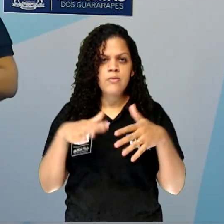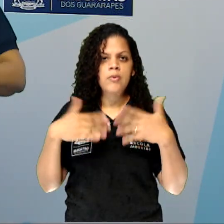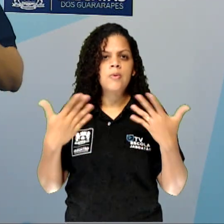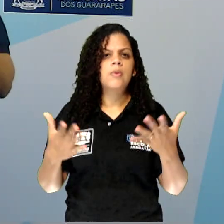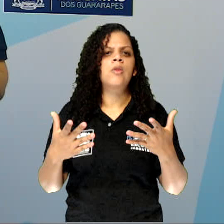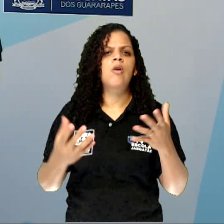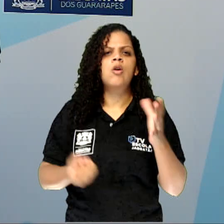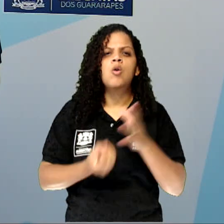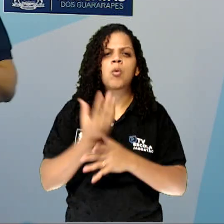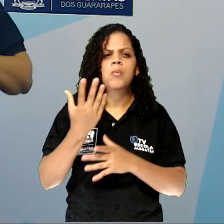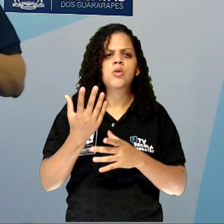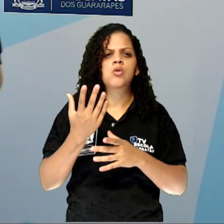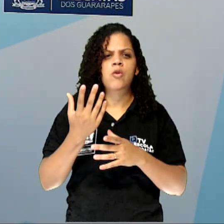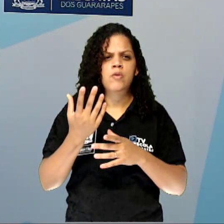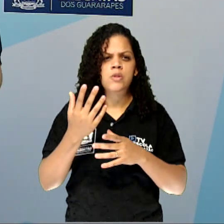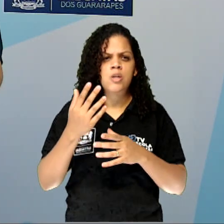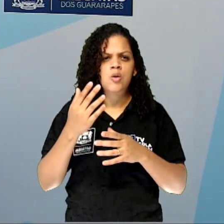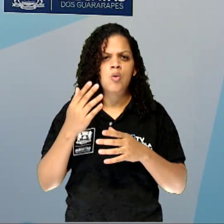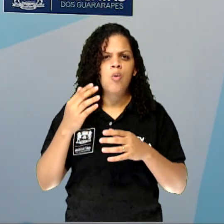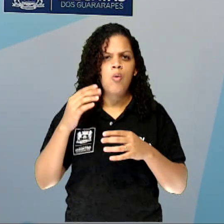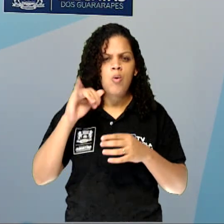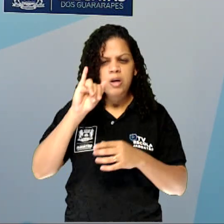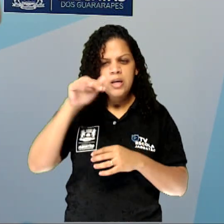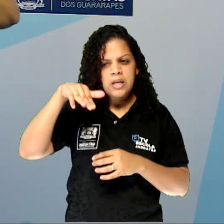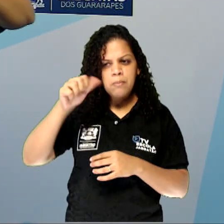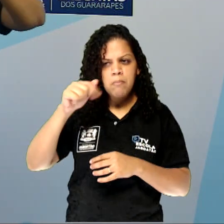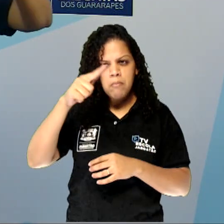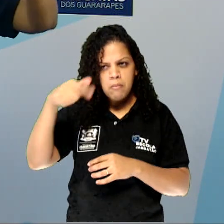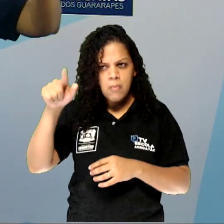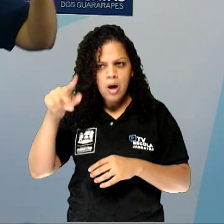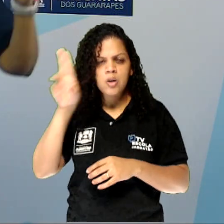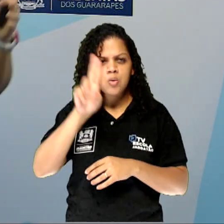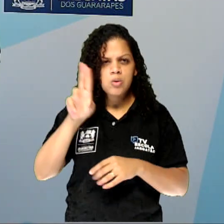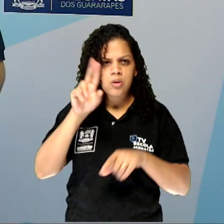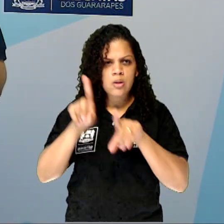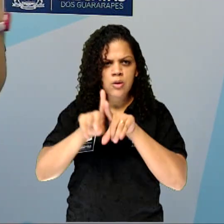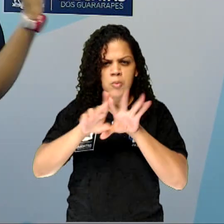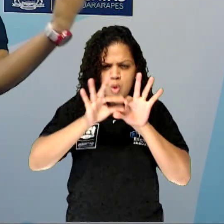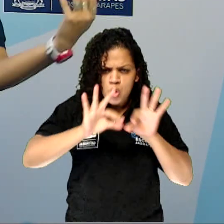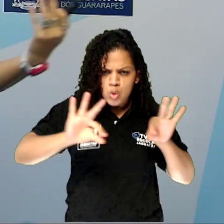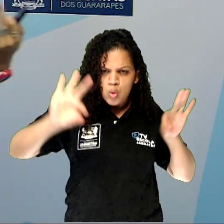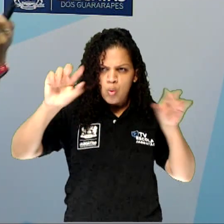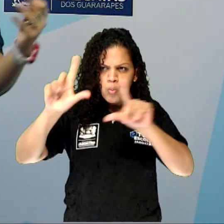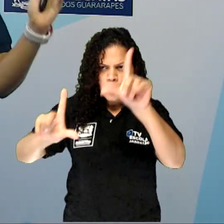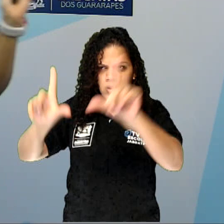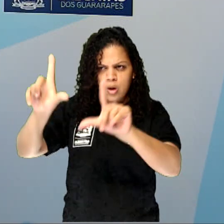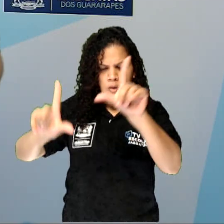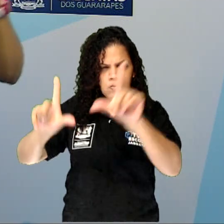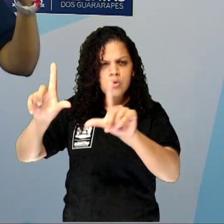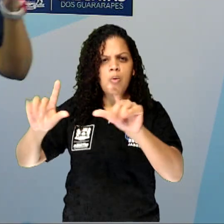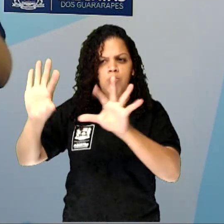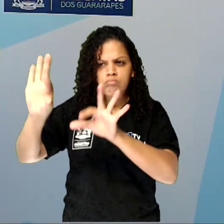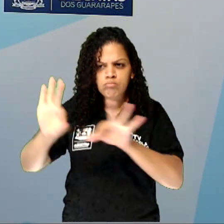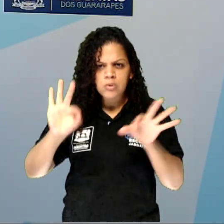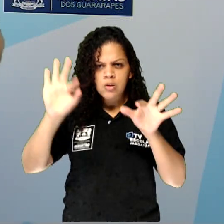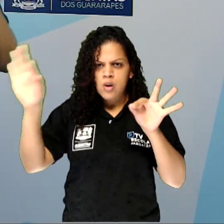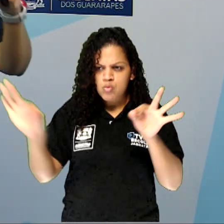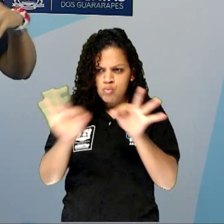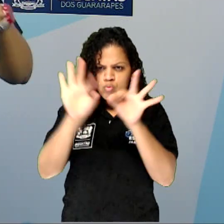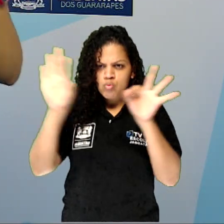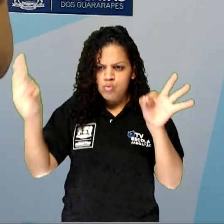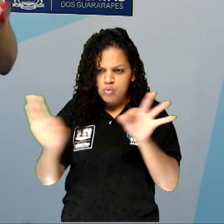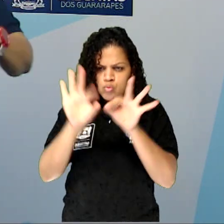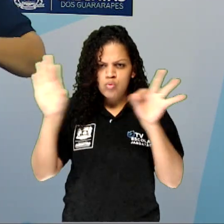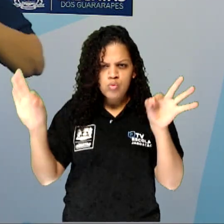ímãs e tubos de televisão, né? Às vezes ele colocava vários tubos de televisões, né, juntos, né,